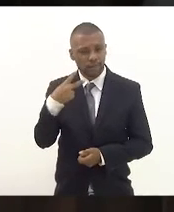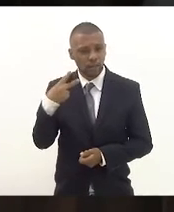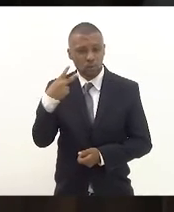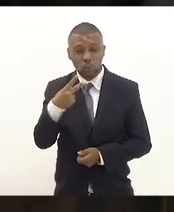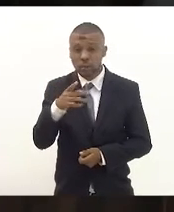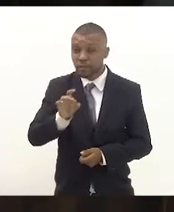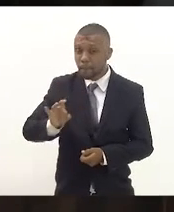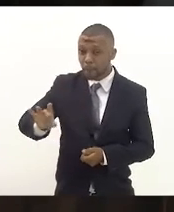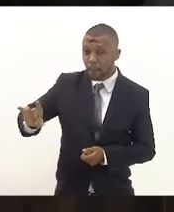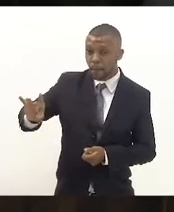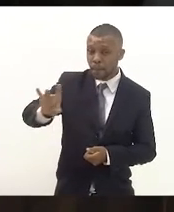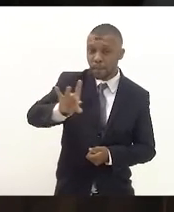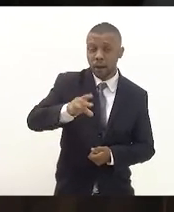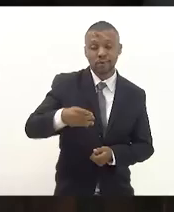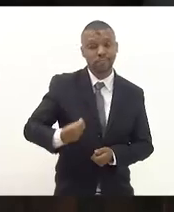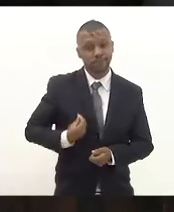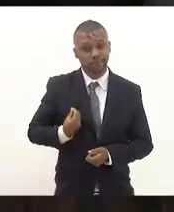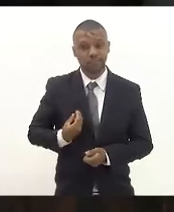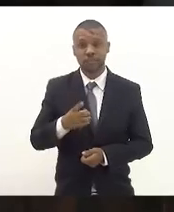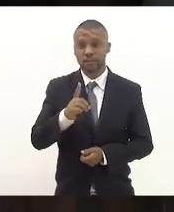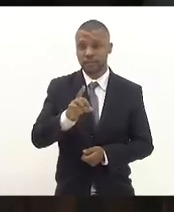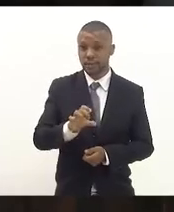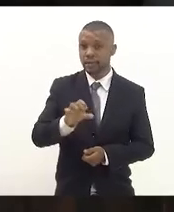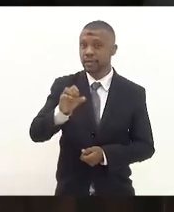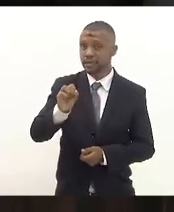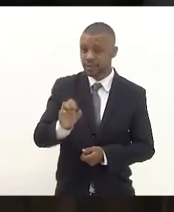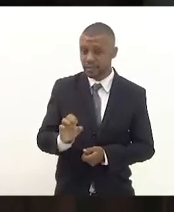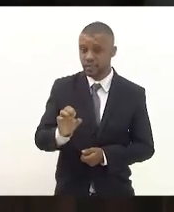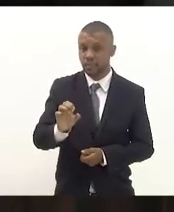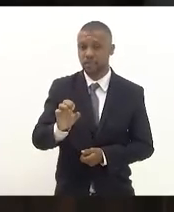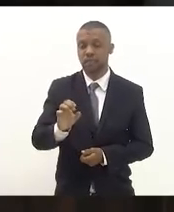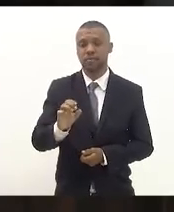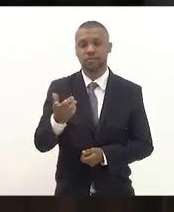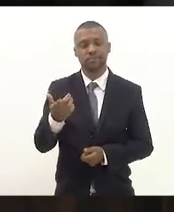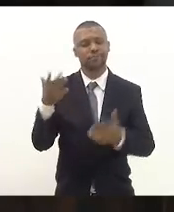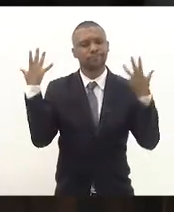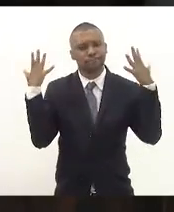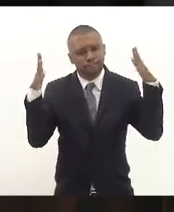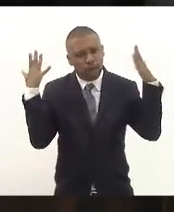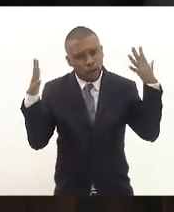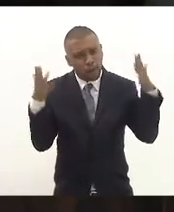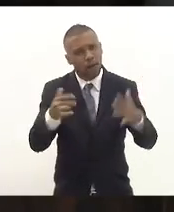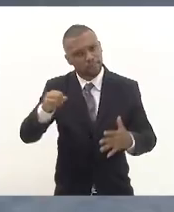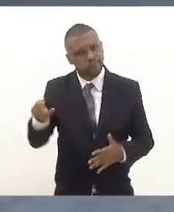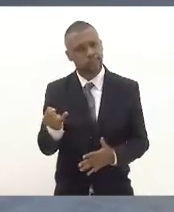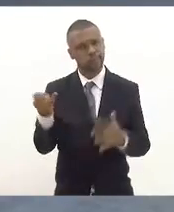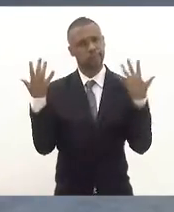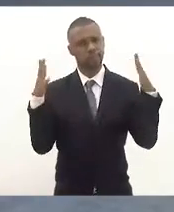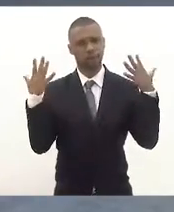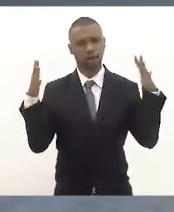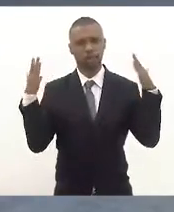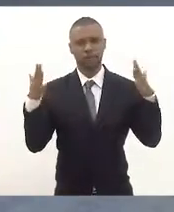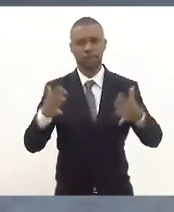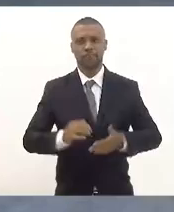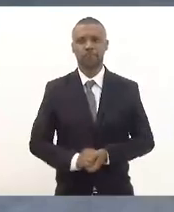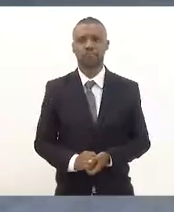e vereadoras desde do seu Dino eu passava de Palma gente vai